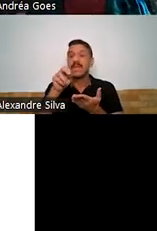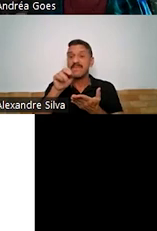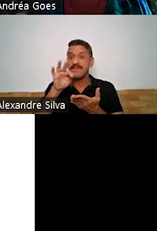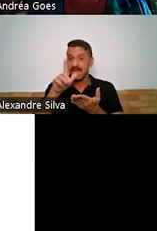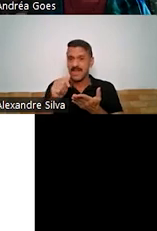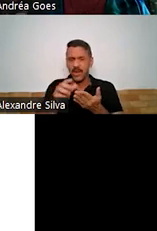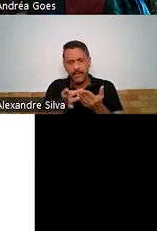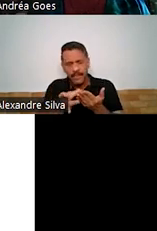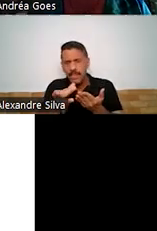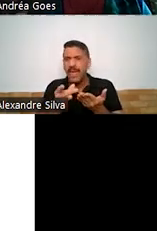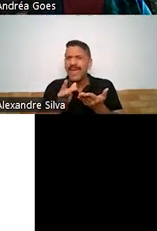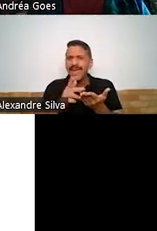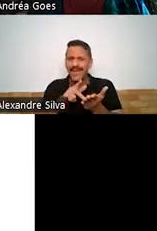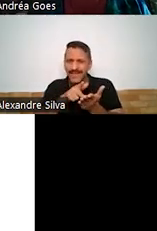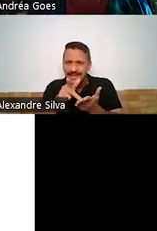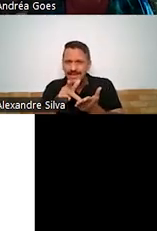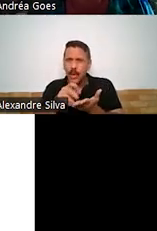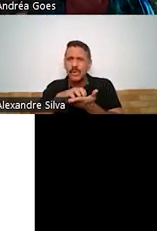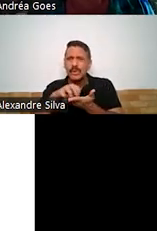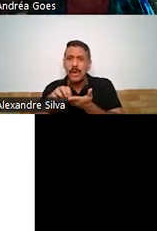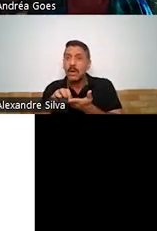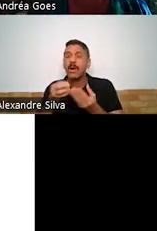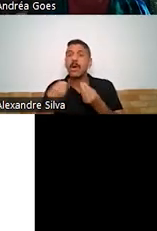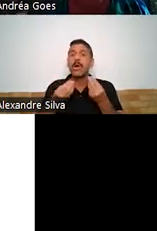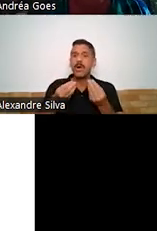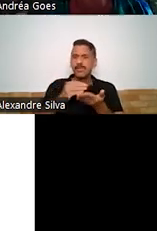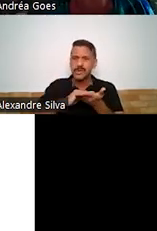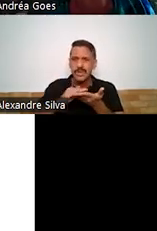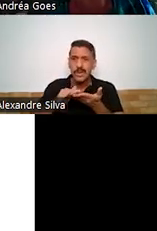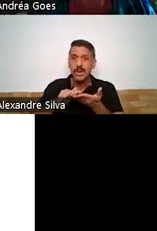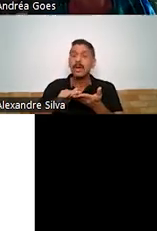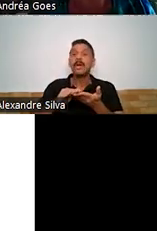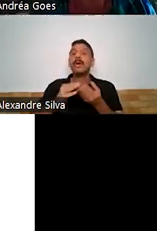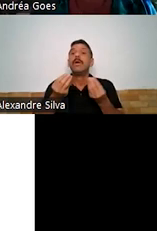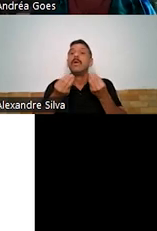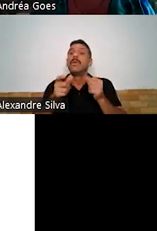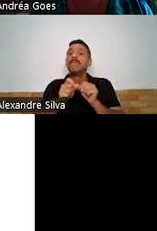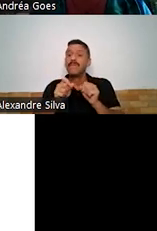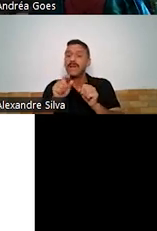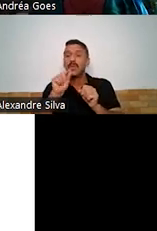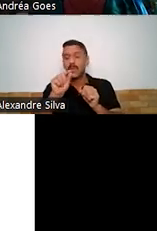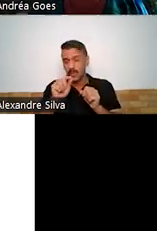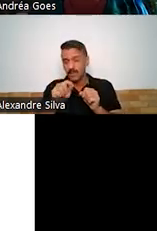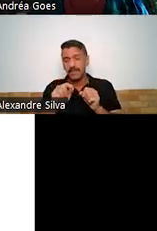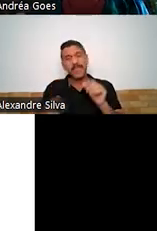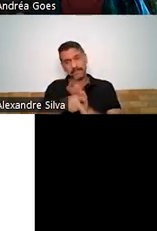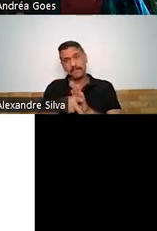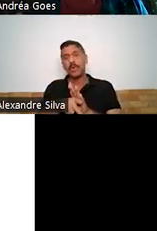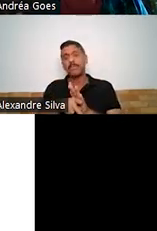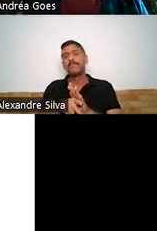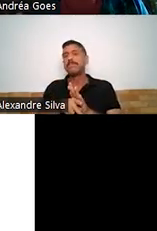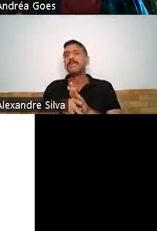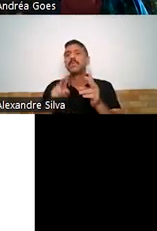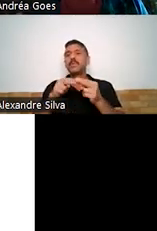está tratando de um único fator, que no caso é essa enzima, ou o gene para o rabo de porco fictício de